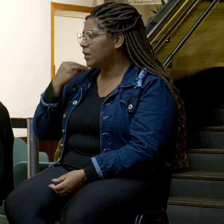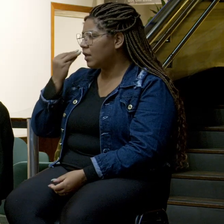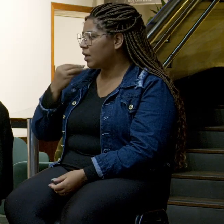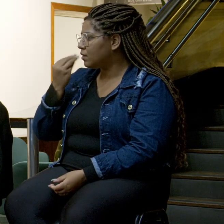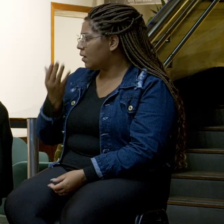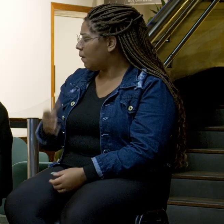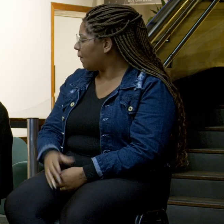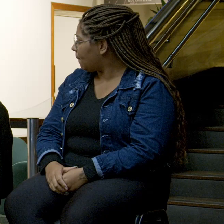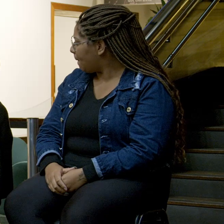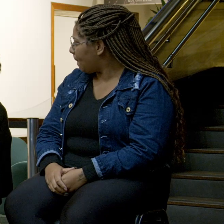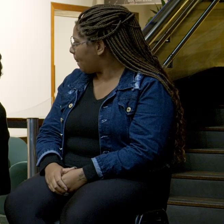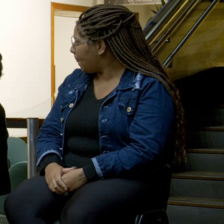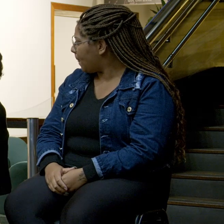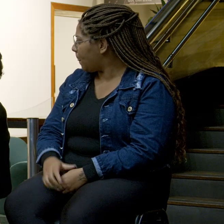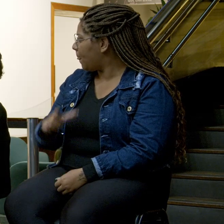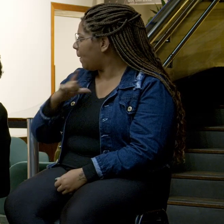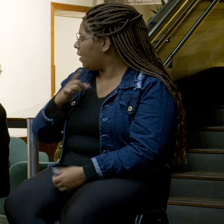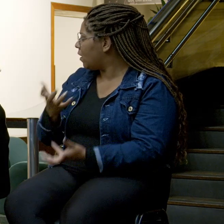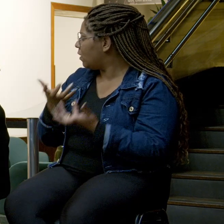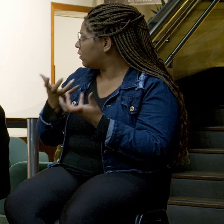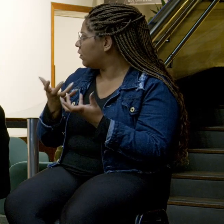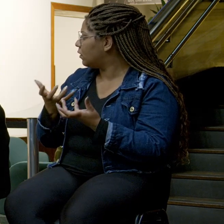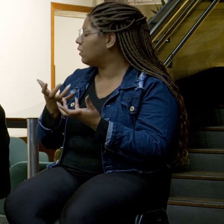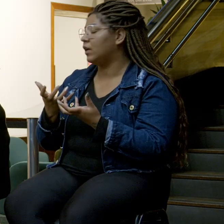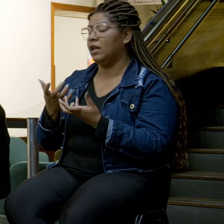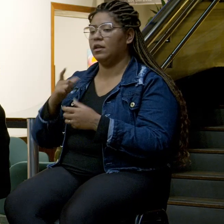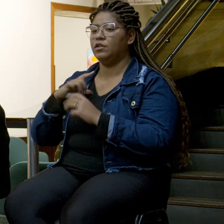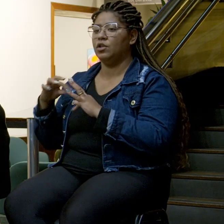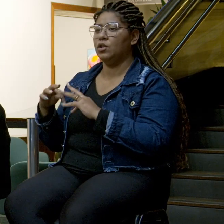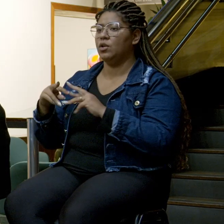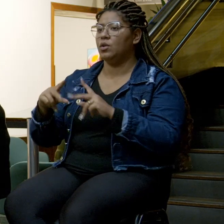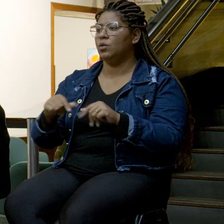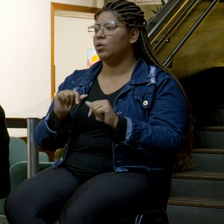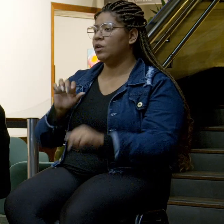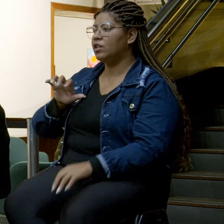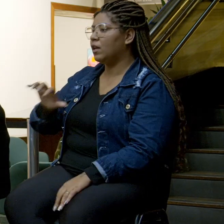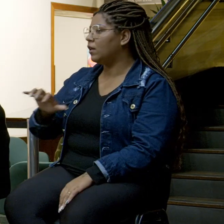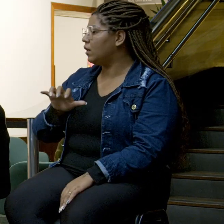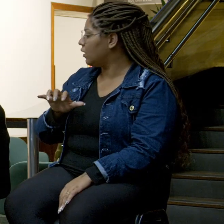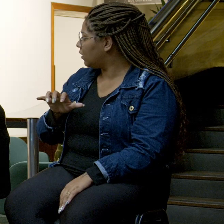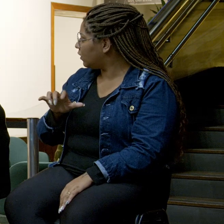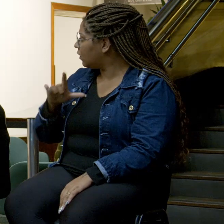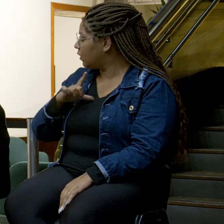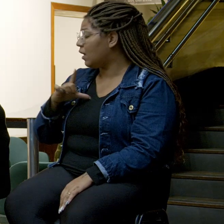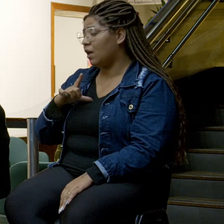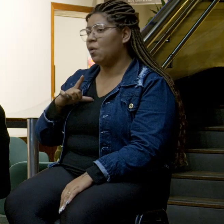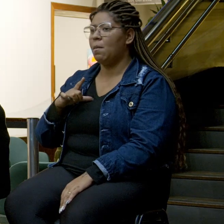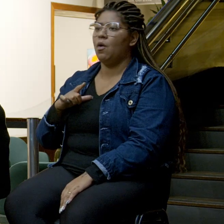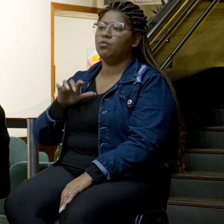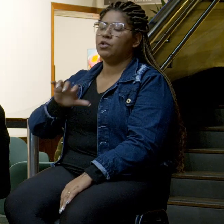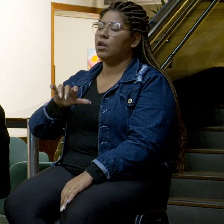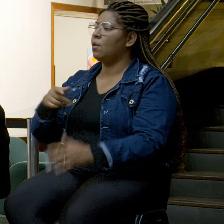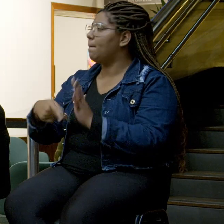parir. Não queria abrir mão de nada, queria levar adiante tudo, e acho que é aí que entra o lado político, não